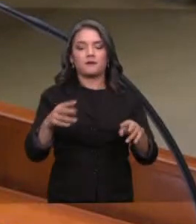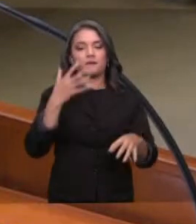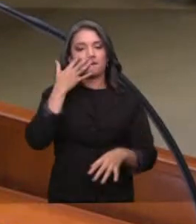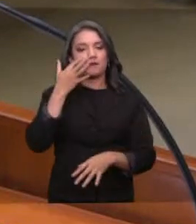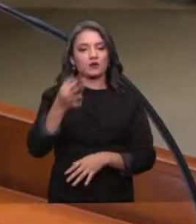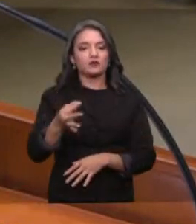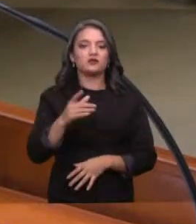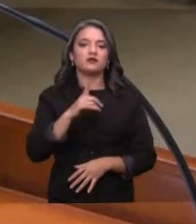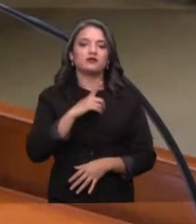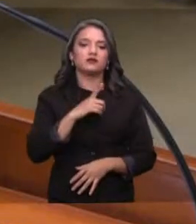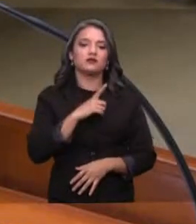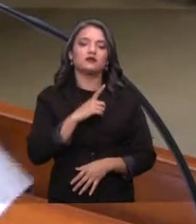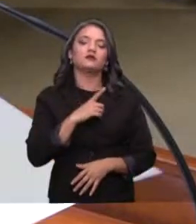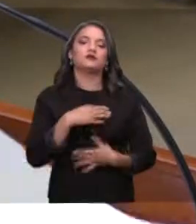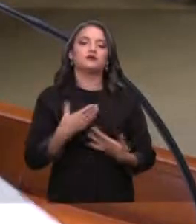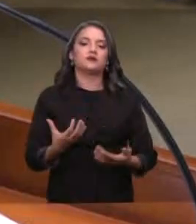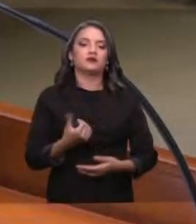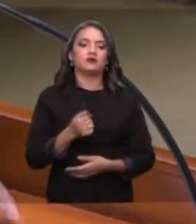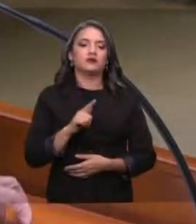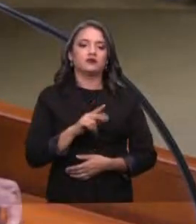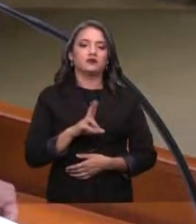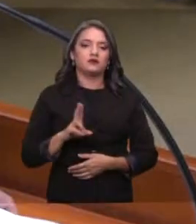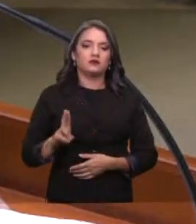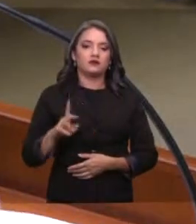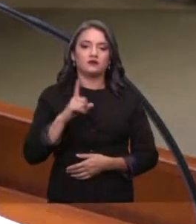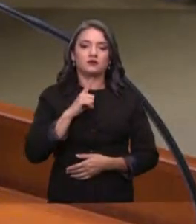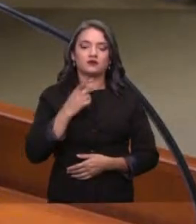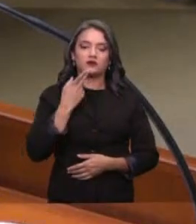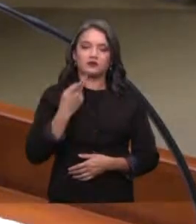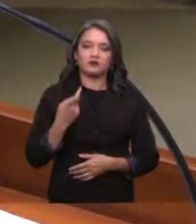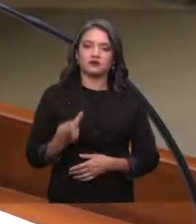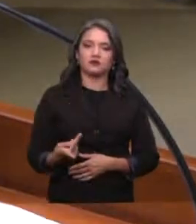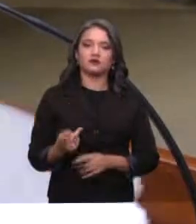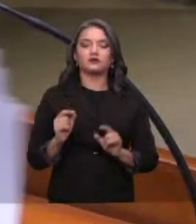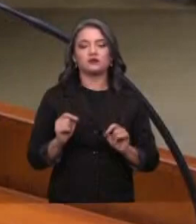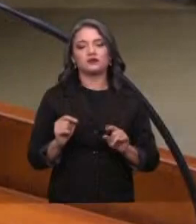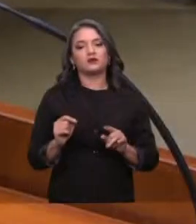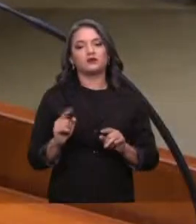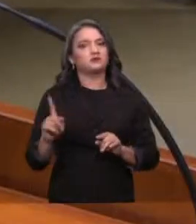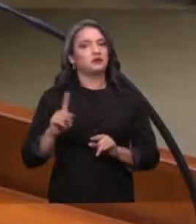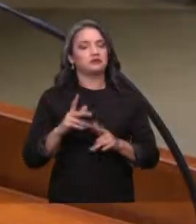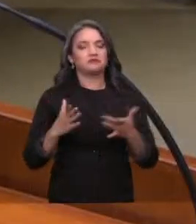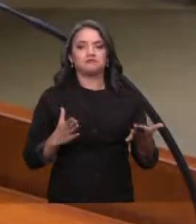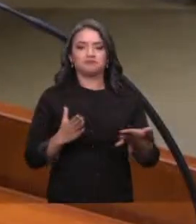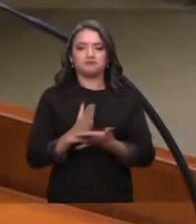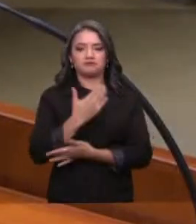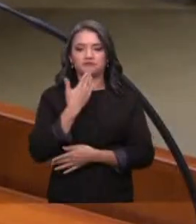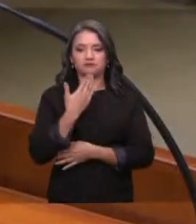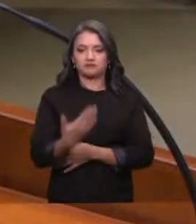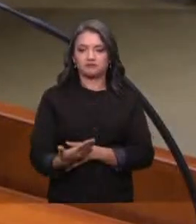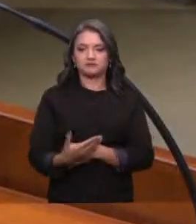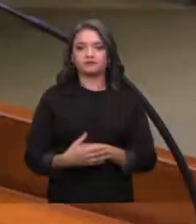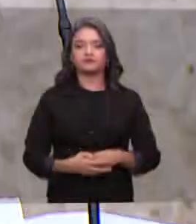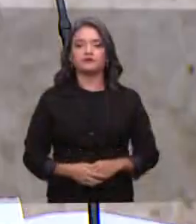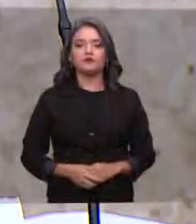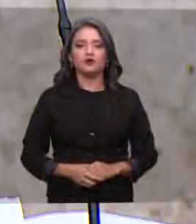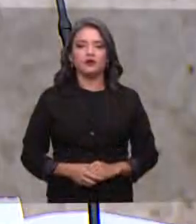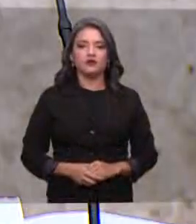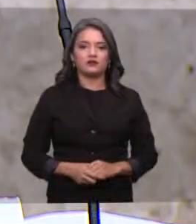Vossas Excelências, a Advocacia Geral da União se manifesta pela total improcedência dos pedidos. Muito obrigada.